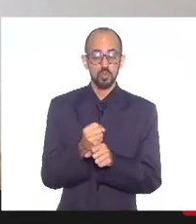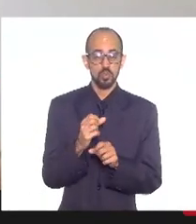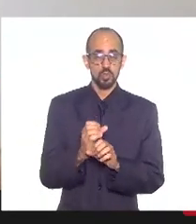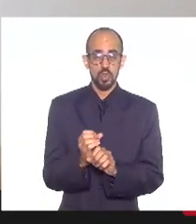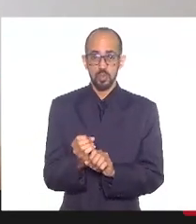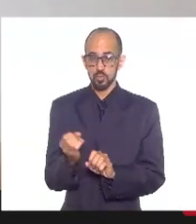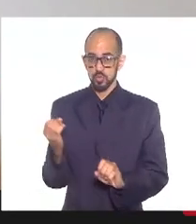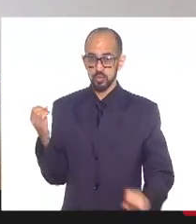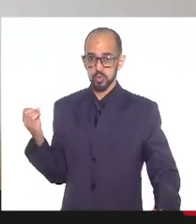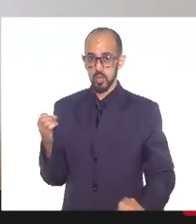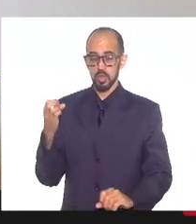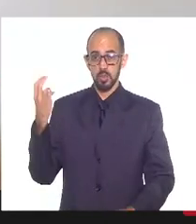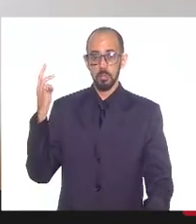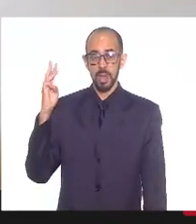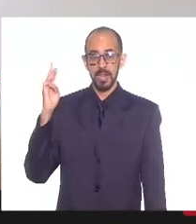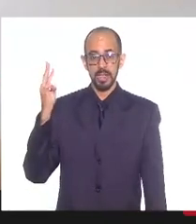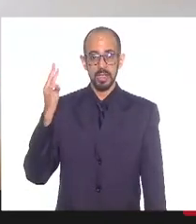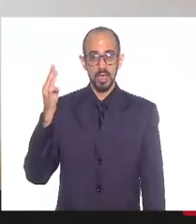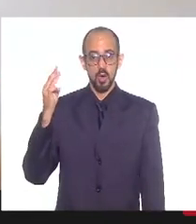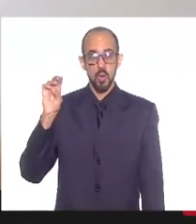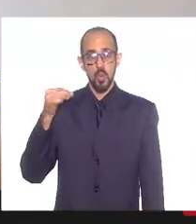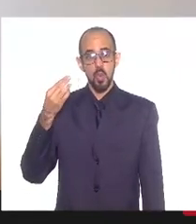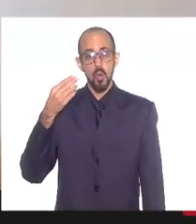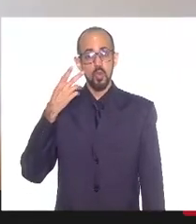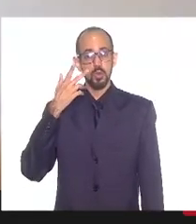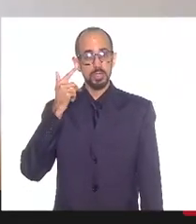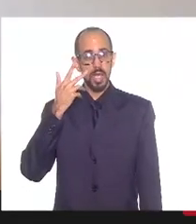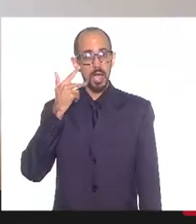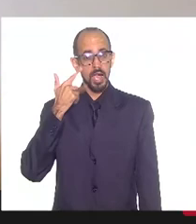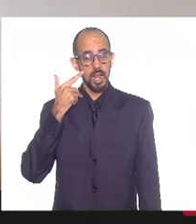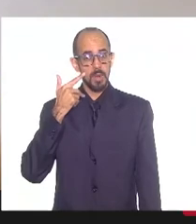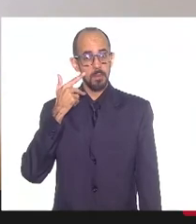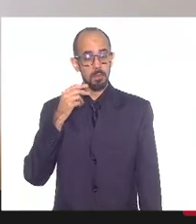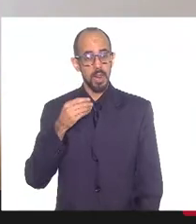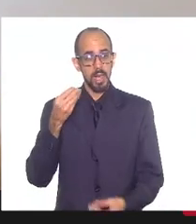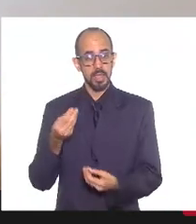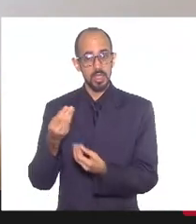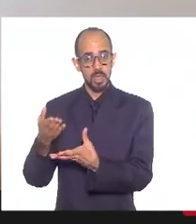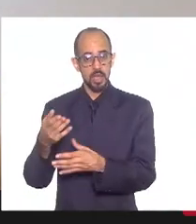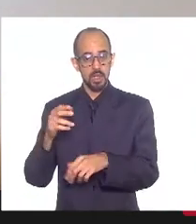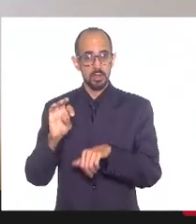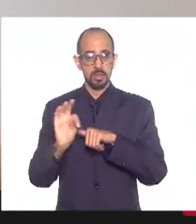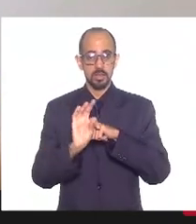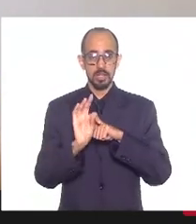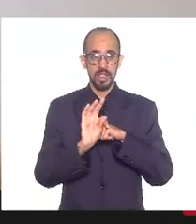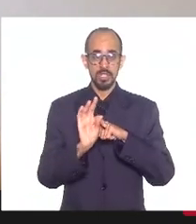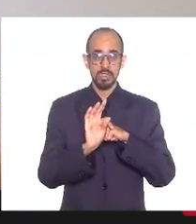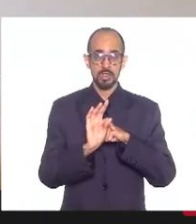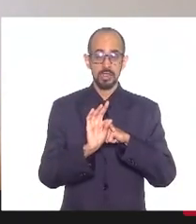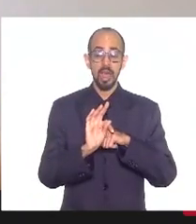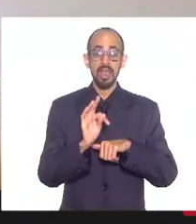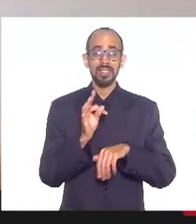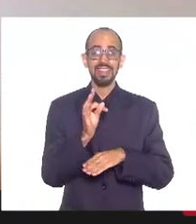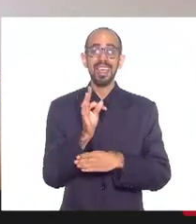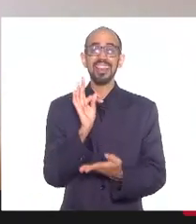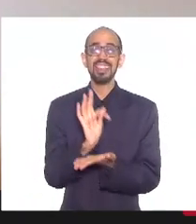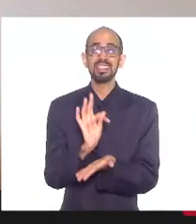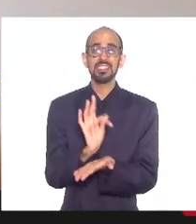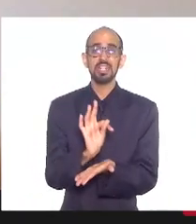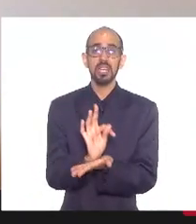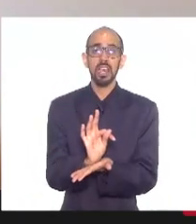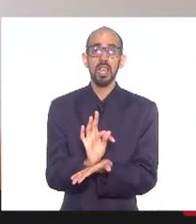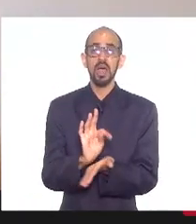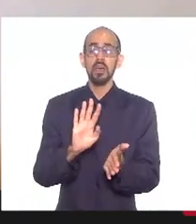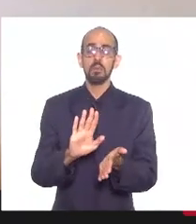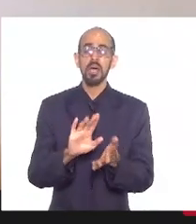ou do Ceará para abastecer Teresina, mas, de qualquer forma, o que vai realmente afetar é